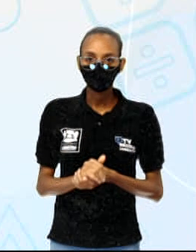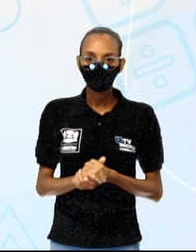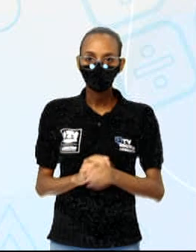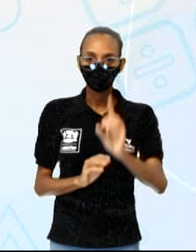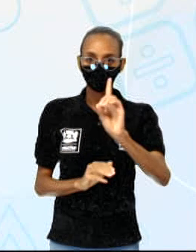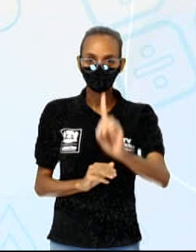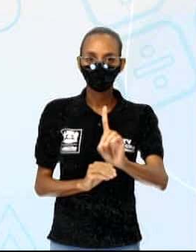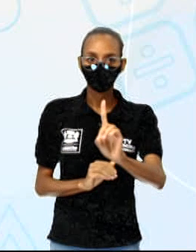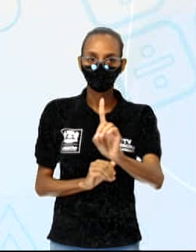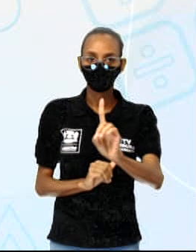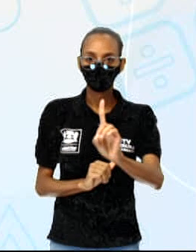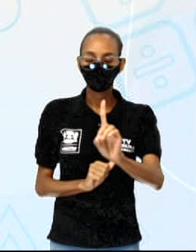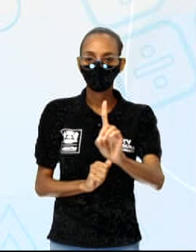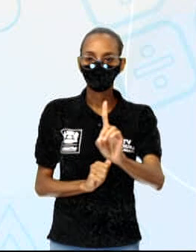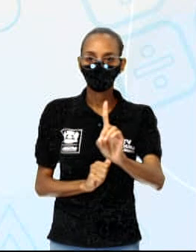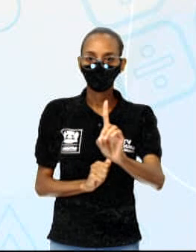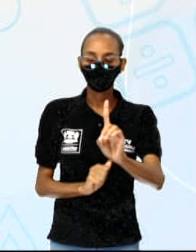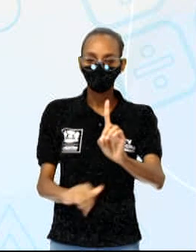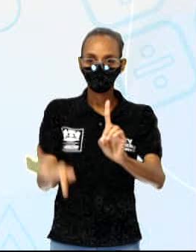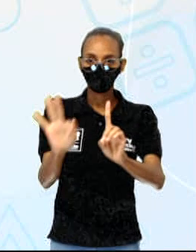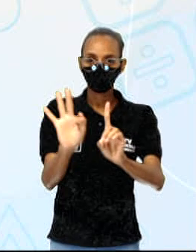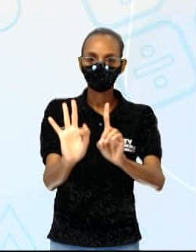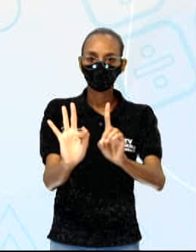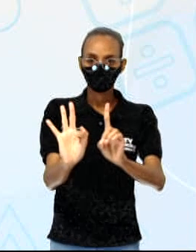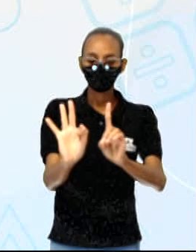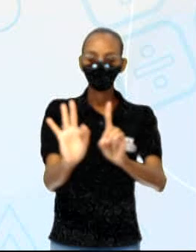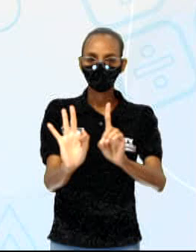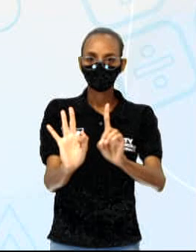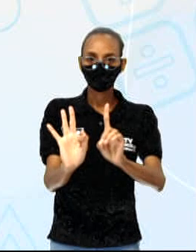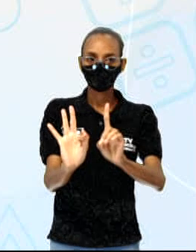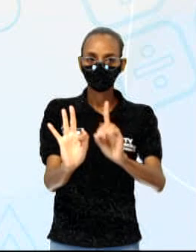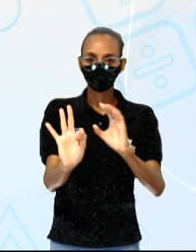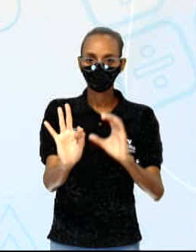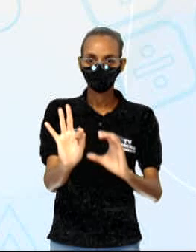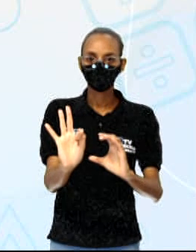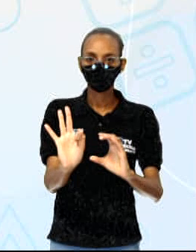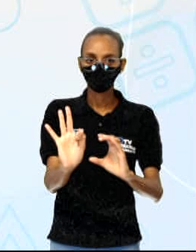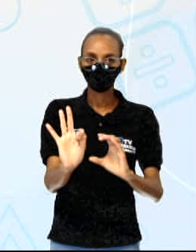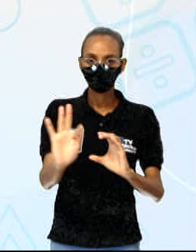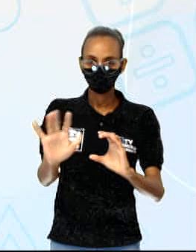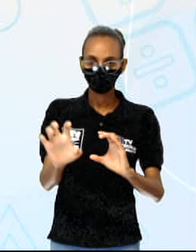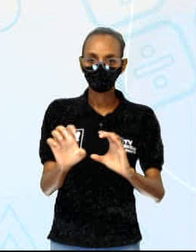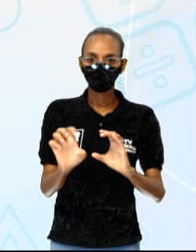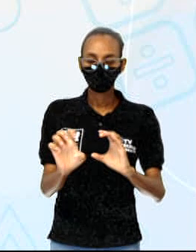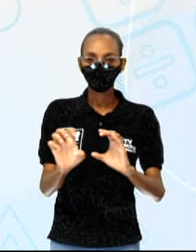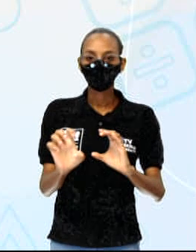D e F, C e E,